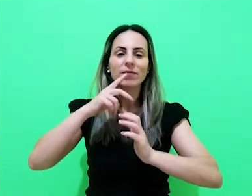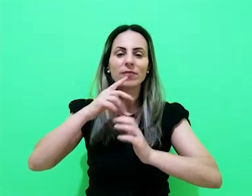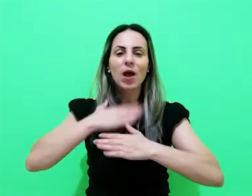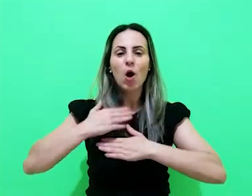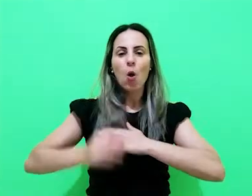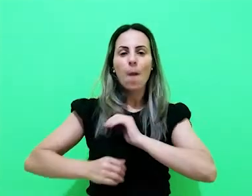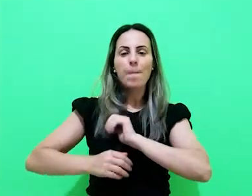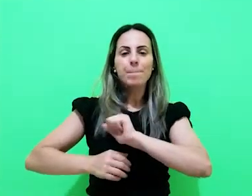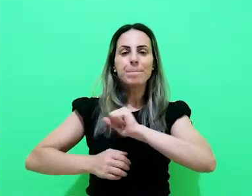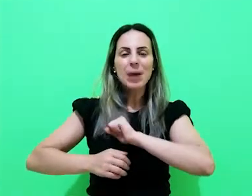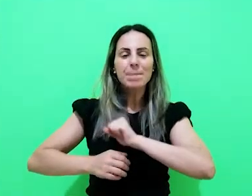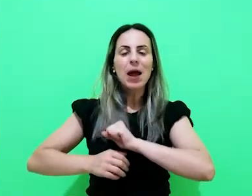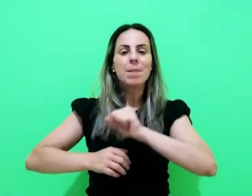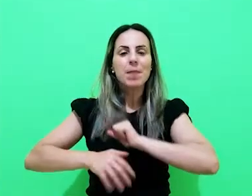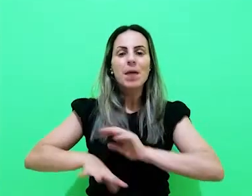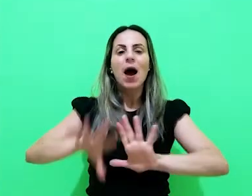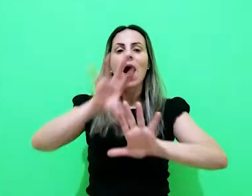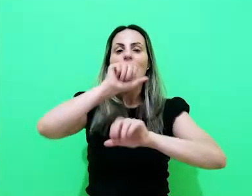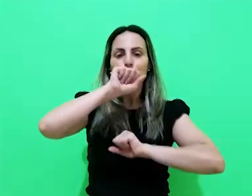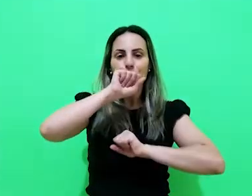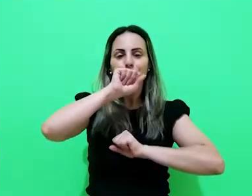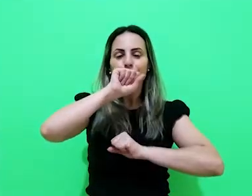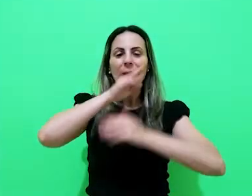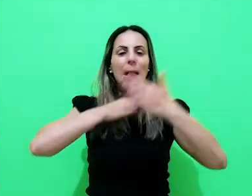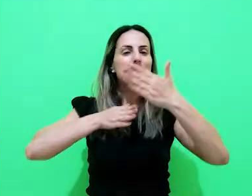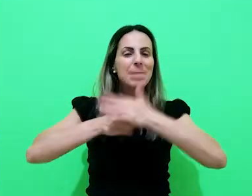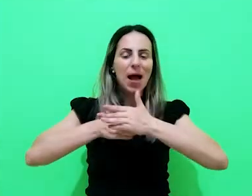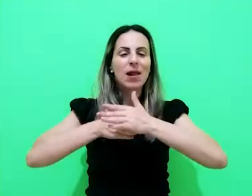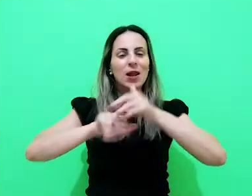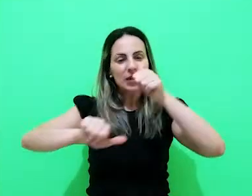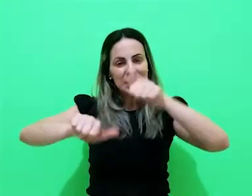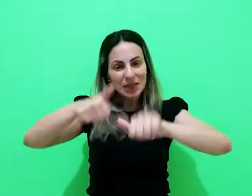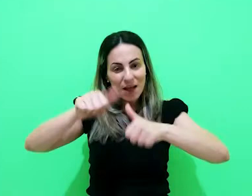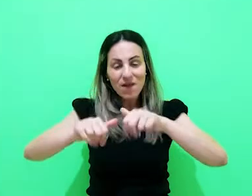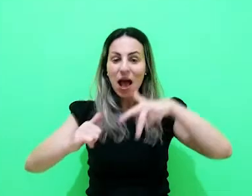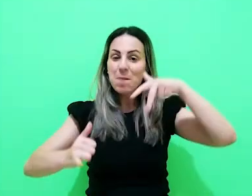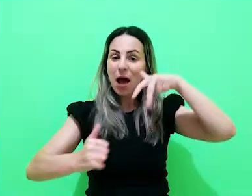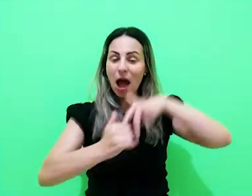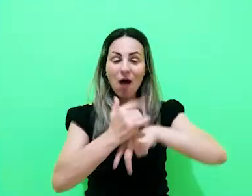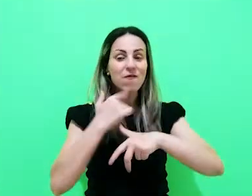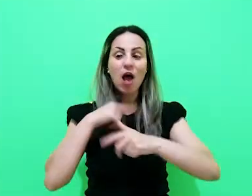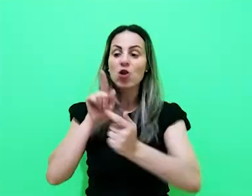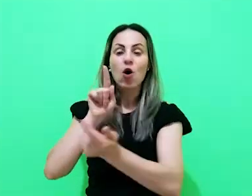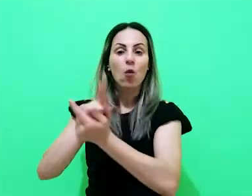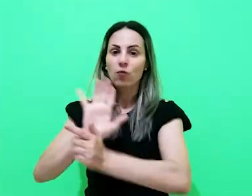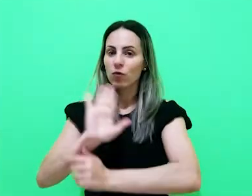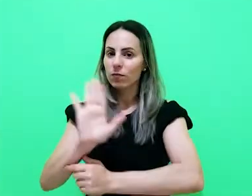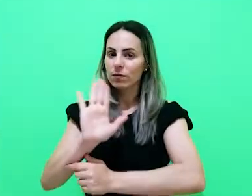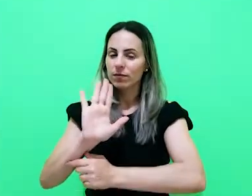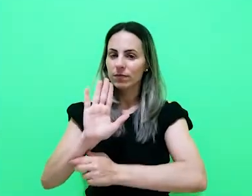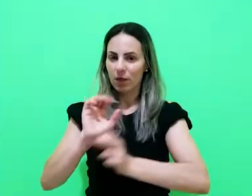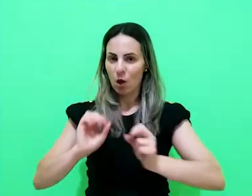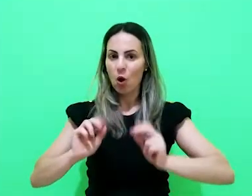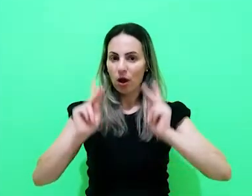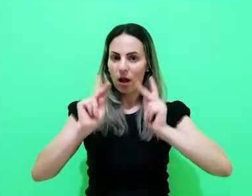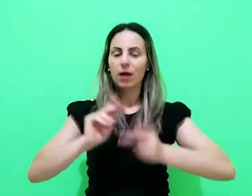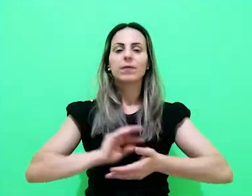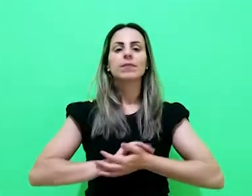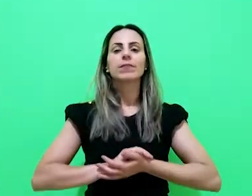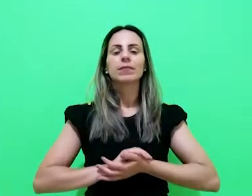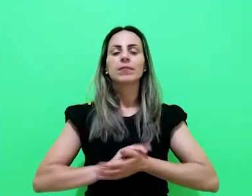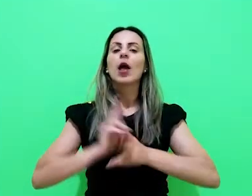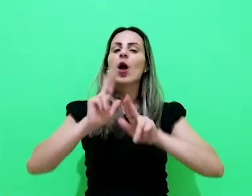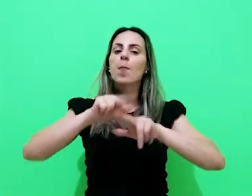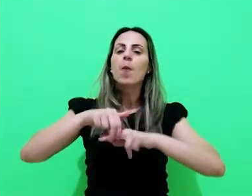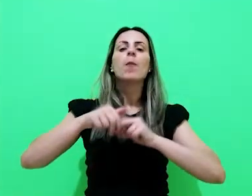parada cardiorrespiratória na situação de triagem é uma vítima que eu não vou atender, tá certo? E para